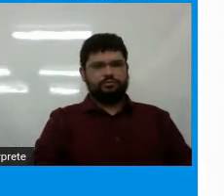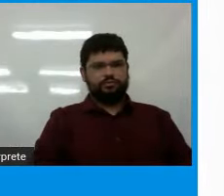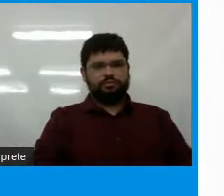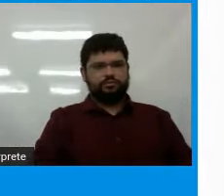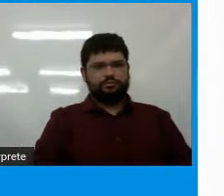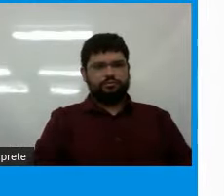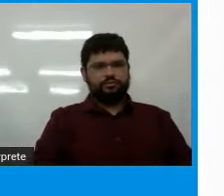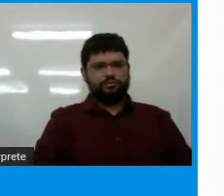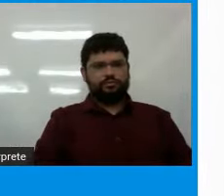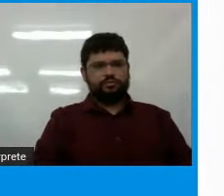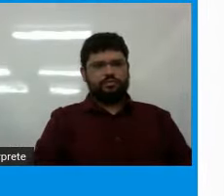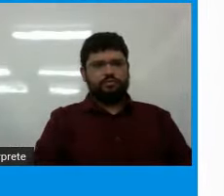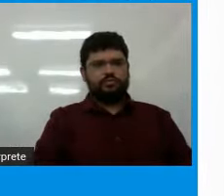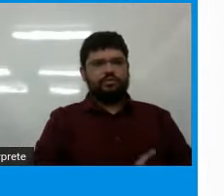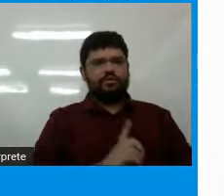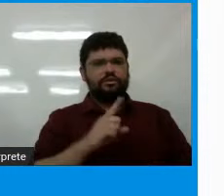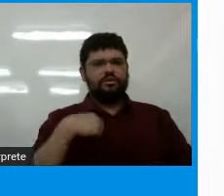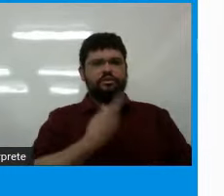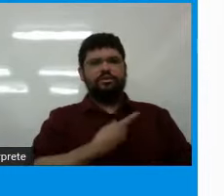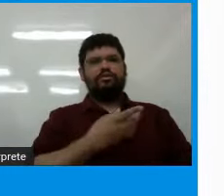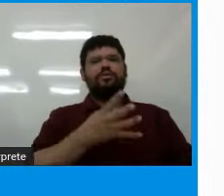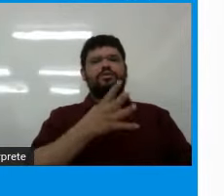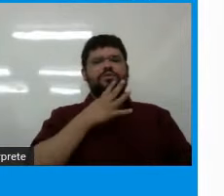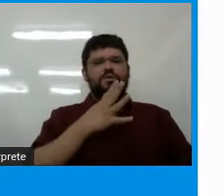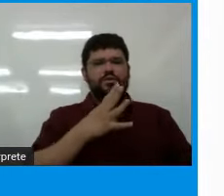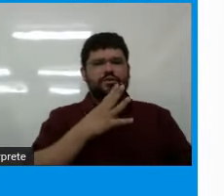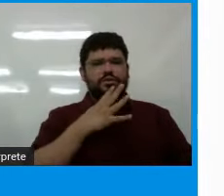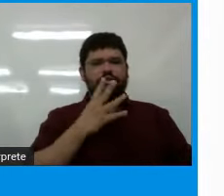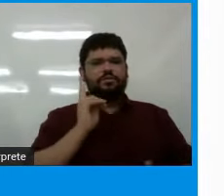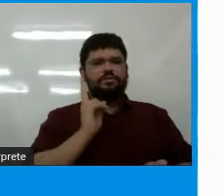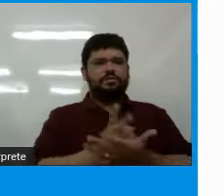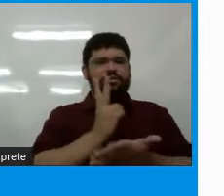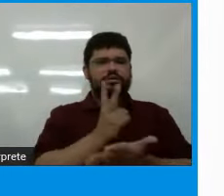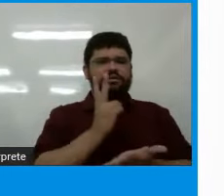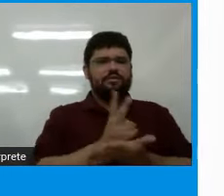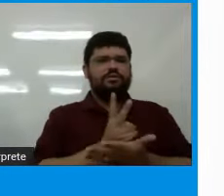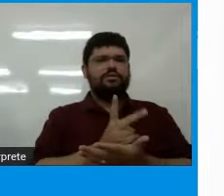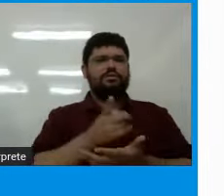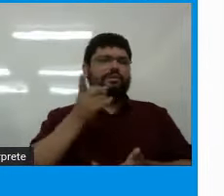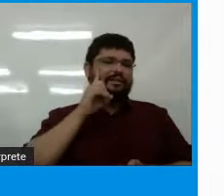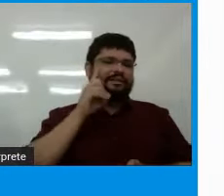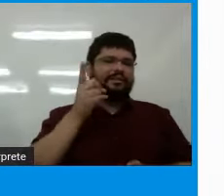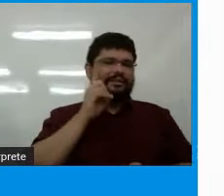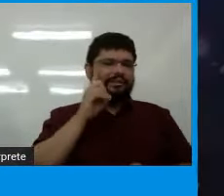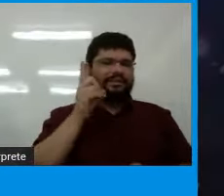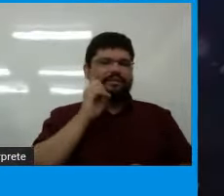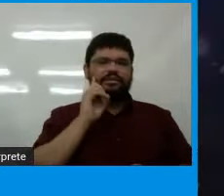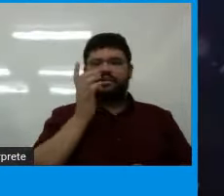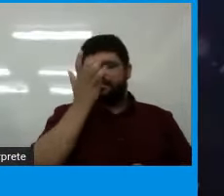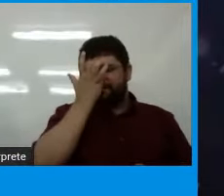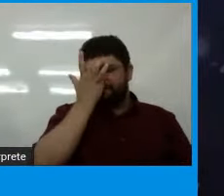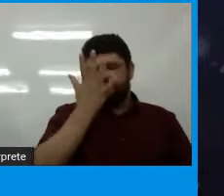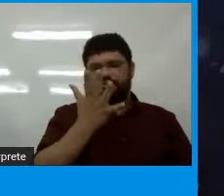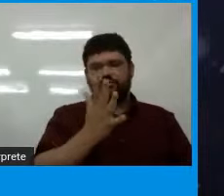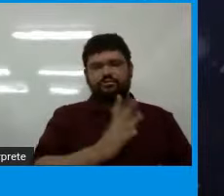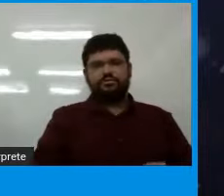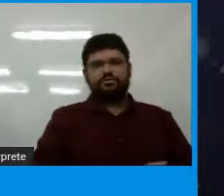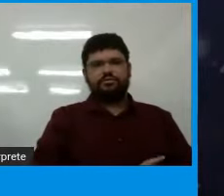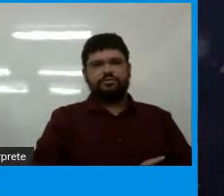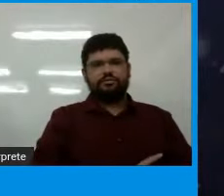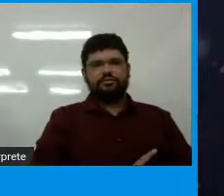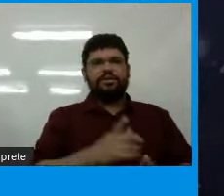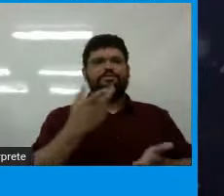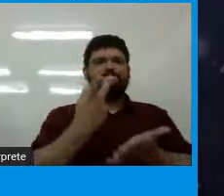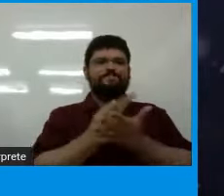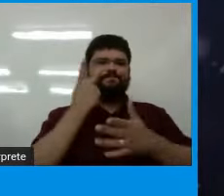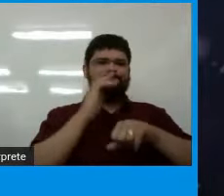velha conhecida e estar ali ao nosso lado, sempre tornando o nosso dia a dia um pouco mais fácil, veio a